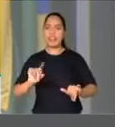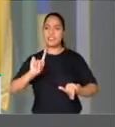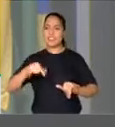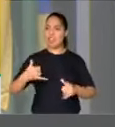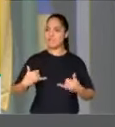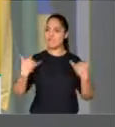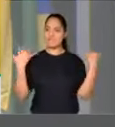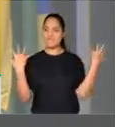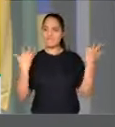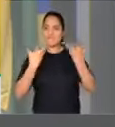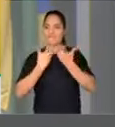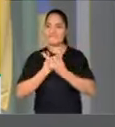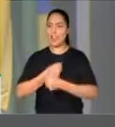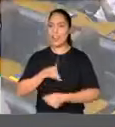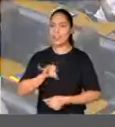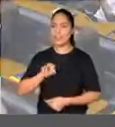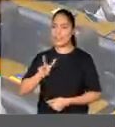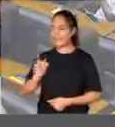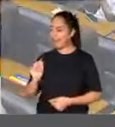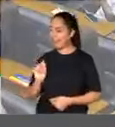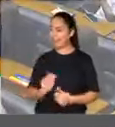divas.